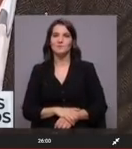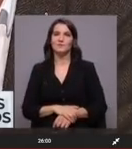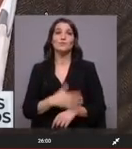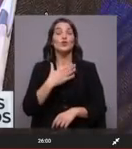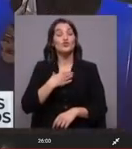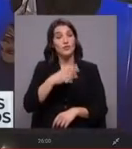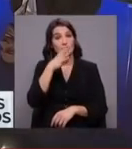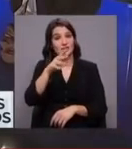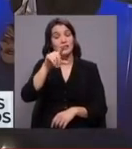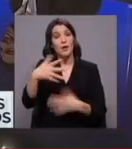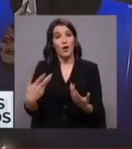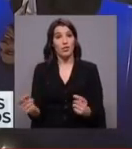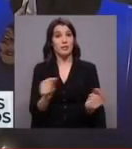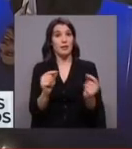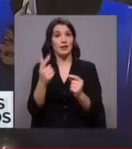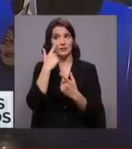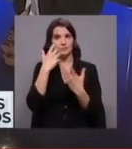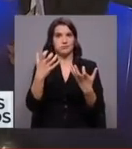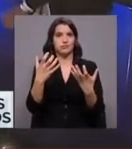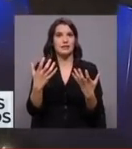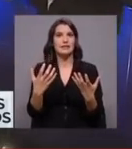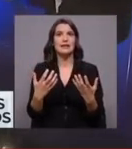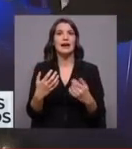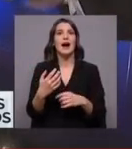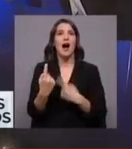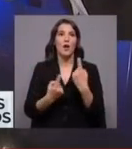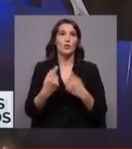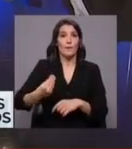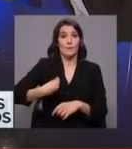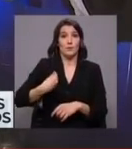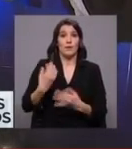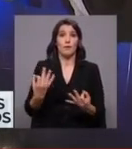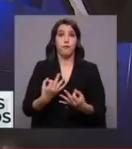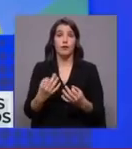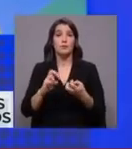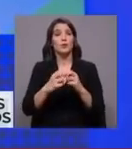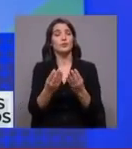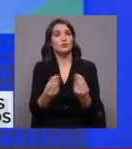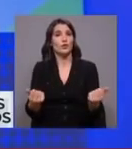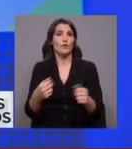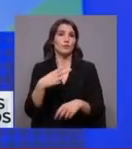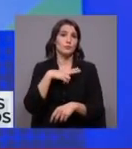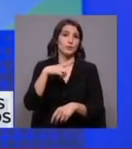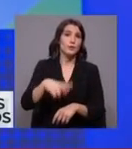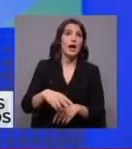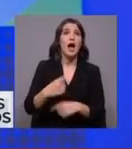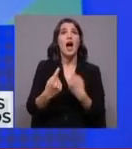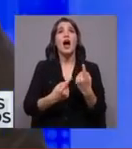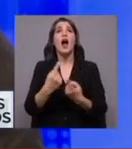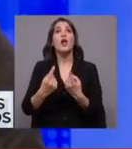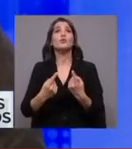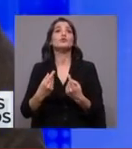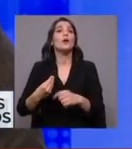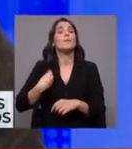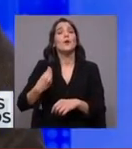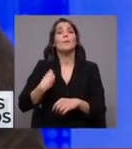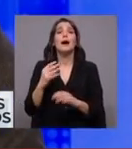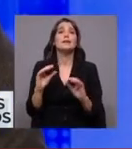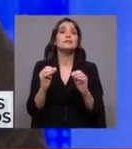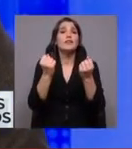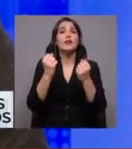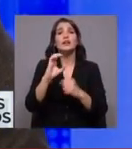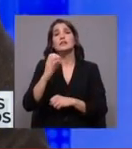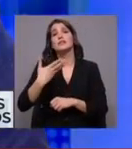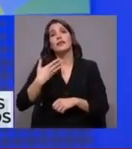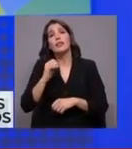estava a dizer que neste bar também se não estou aqui aqui que estamos preocupados aquele resolver problemas do país e quem fazer azul para falar